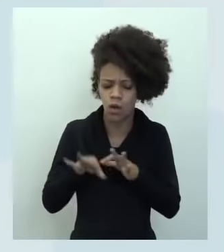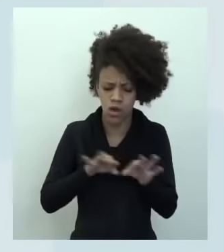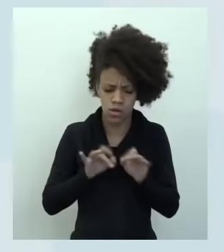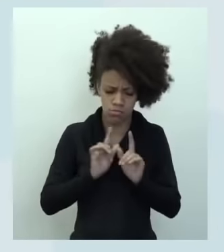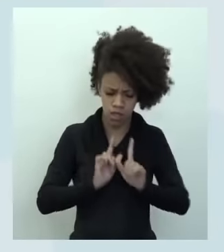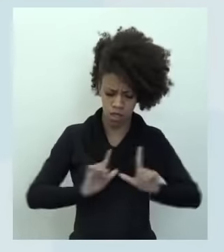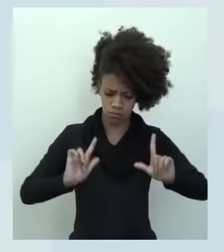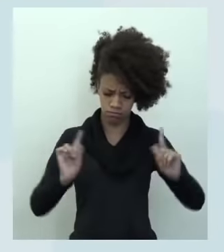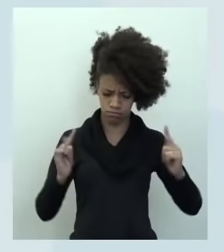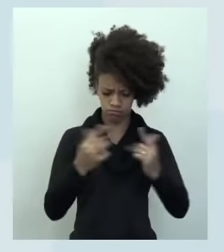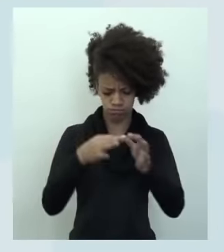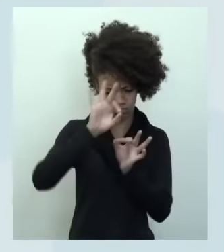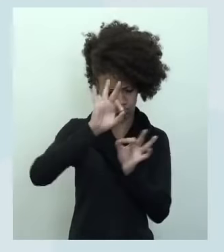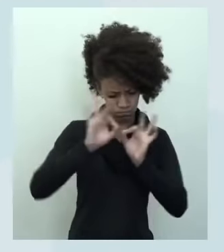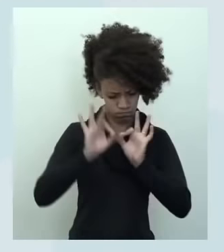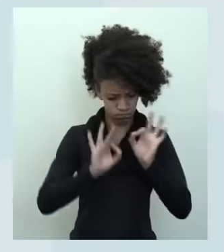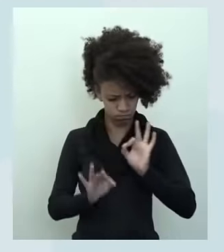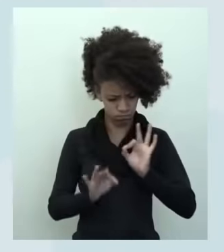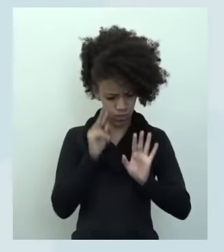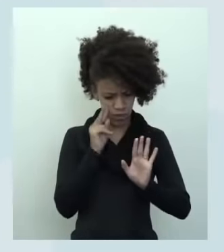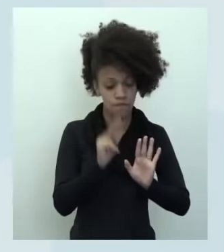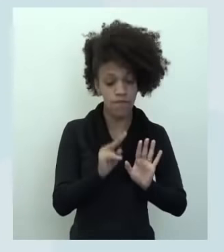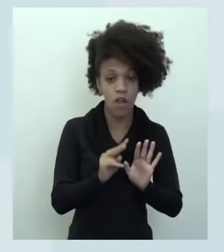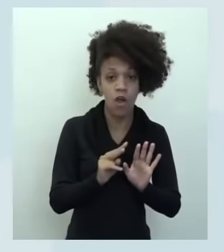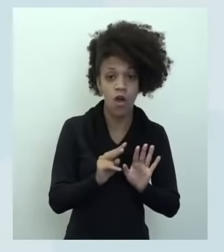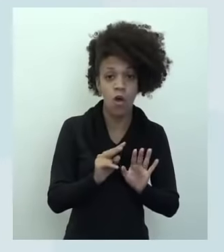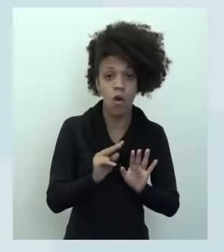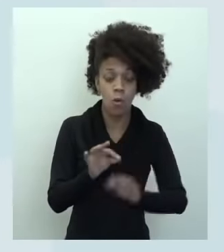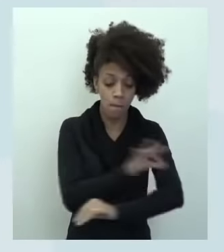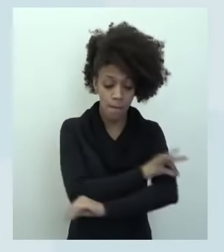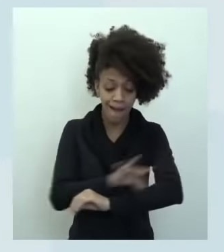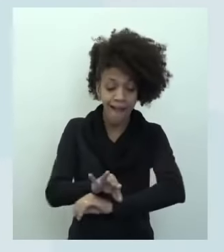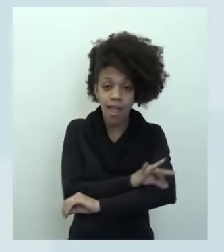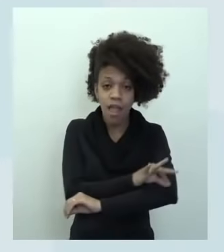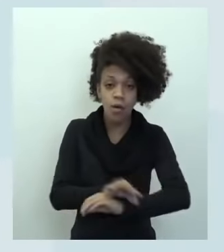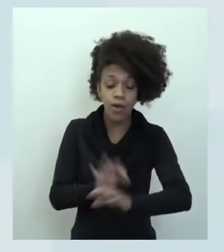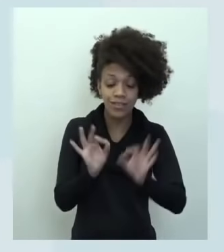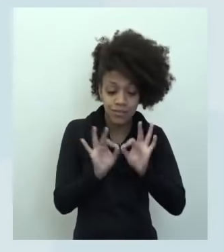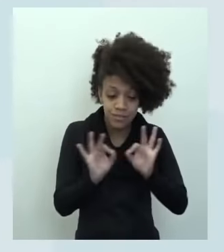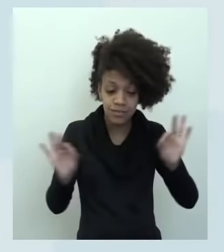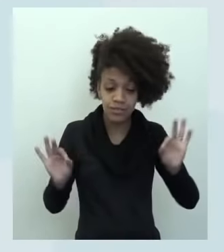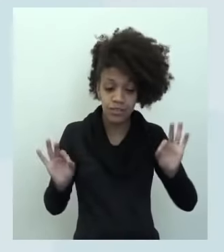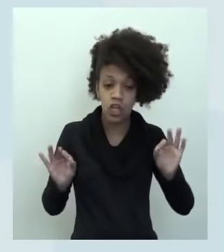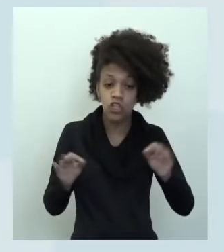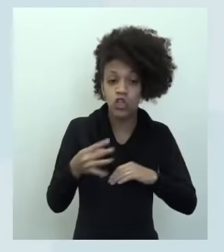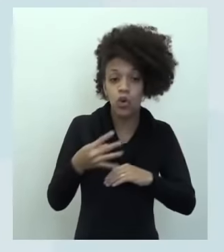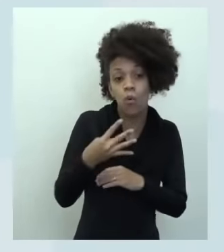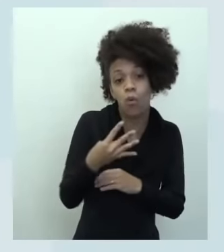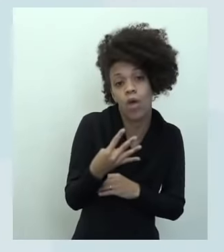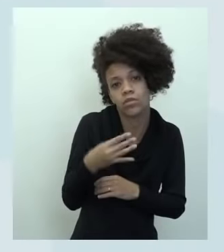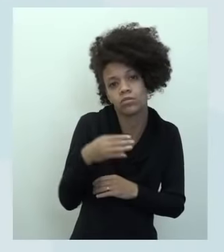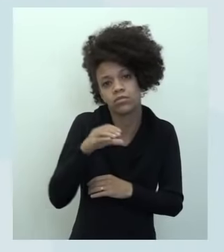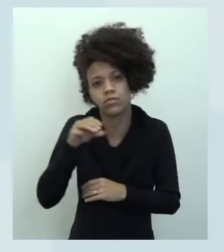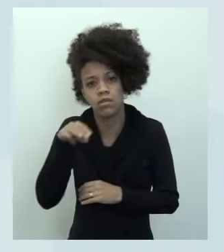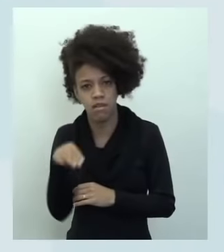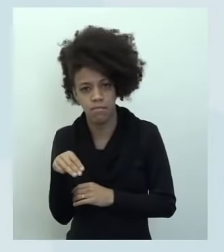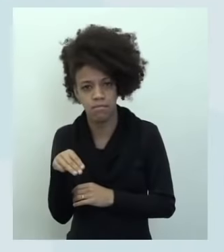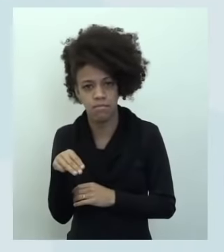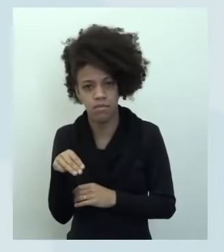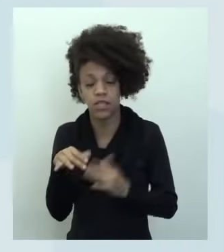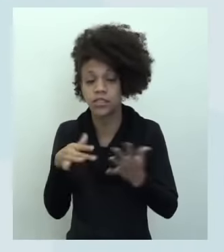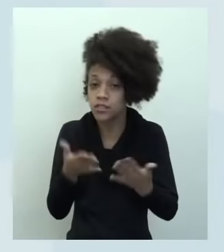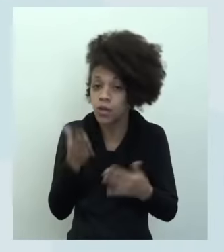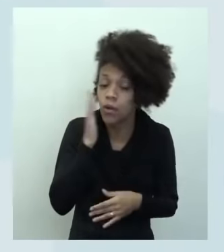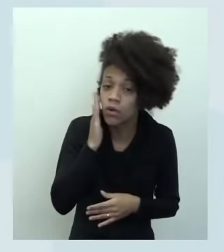mapa, verificou com a régua que a distância entre elas é de 4 centímetros. Então, eu sei